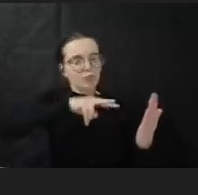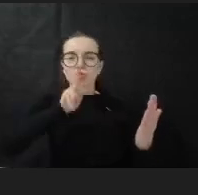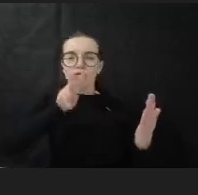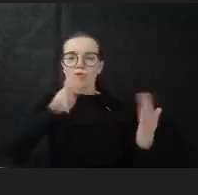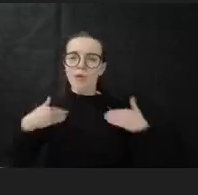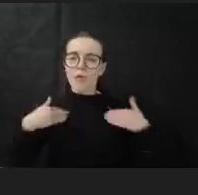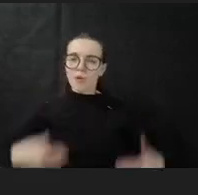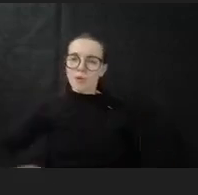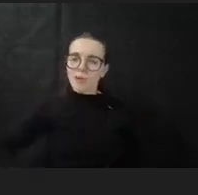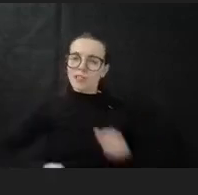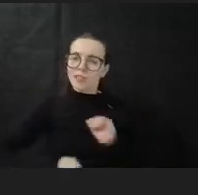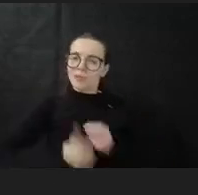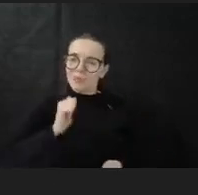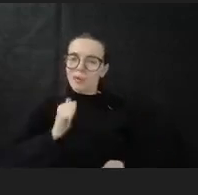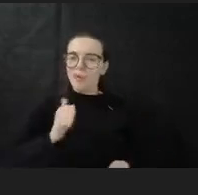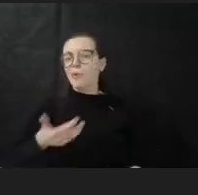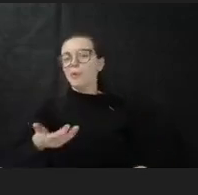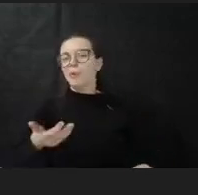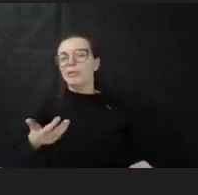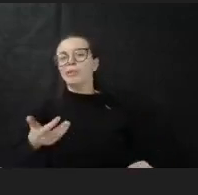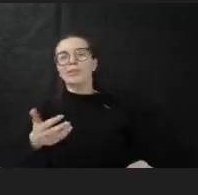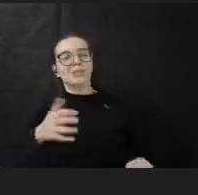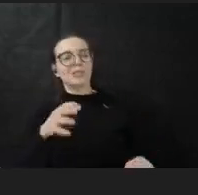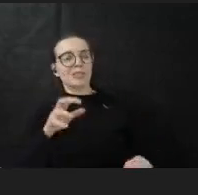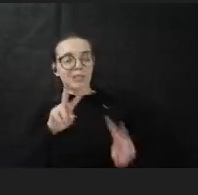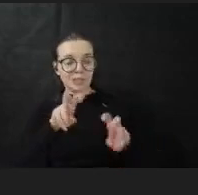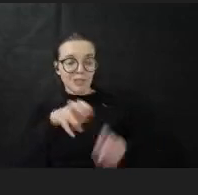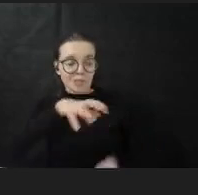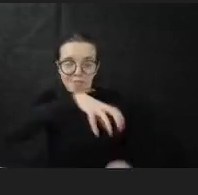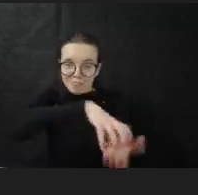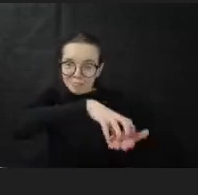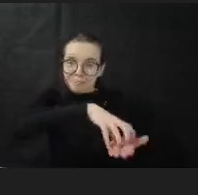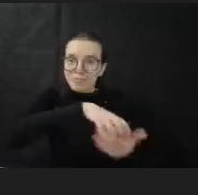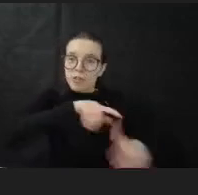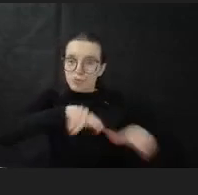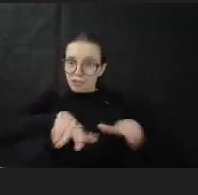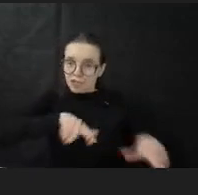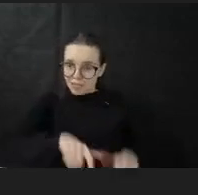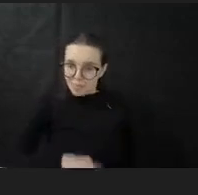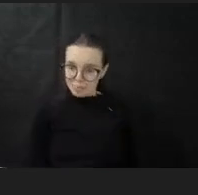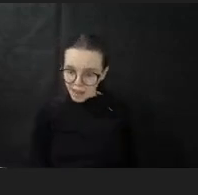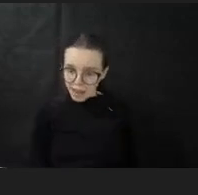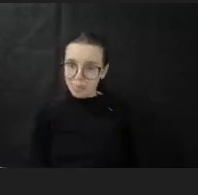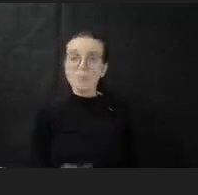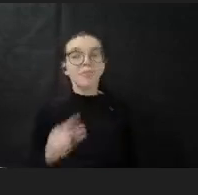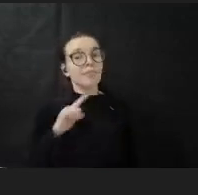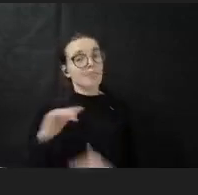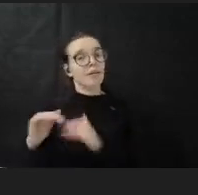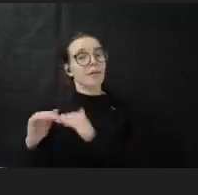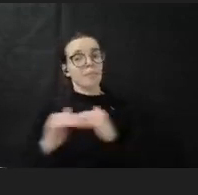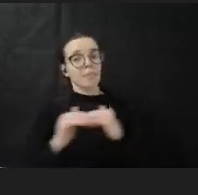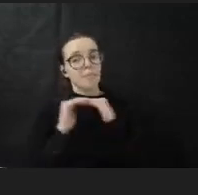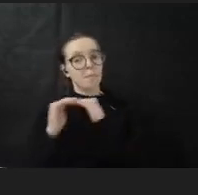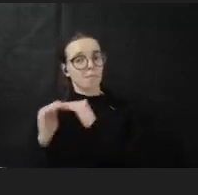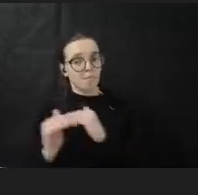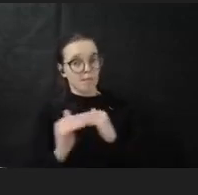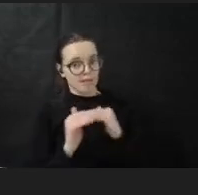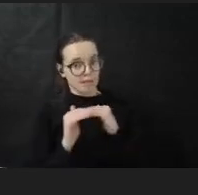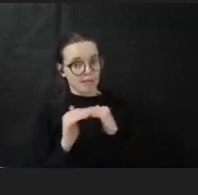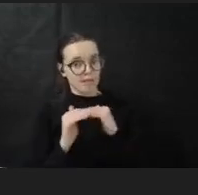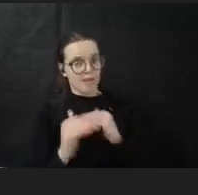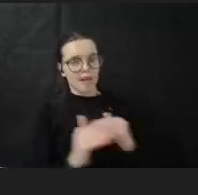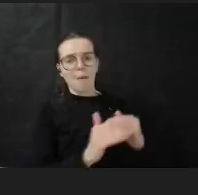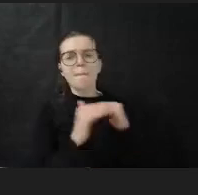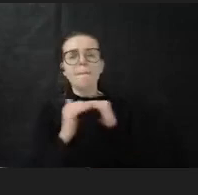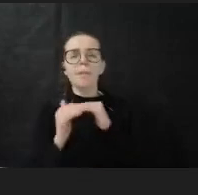que são os postos onde acontecem os trabalhos, tem um padrão, ok. Mas dentro daquele